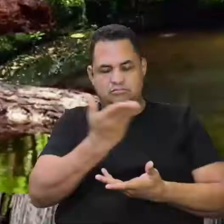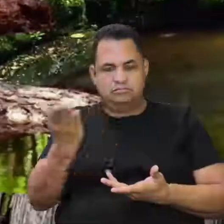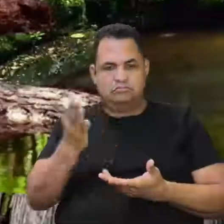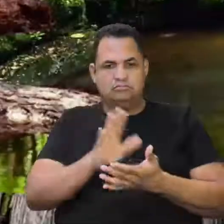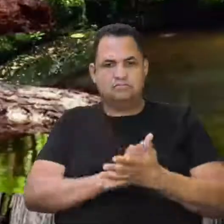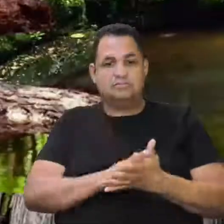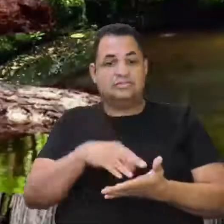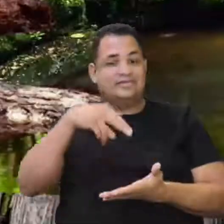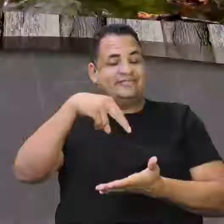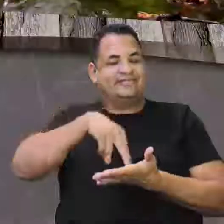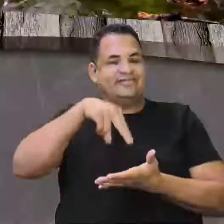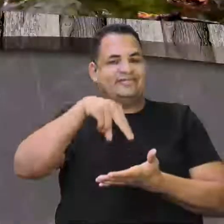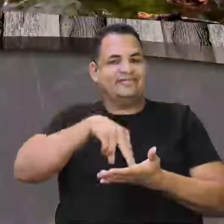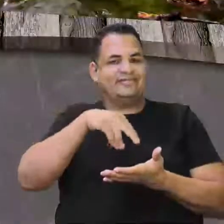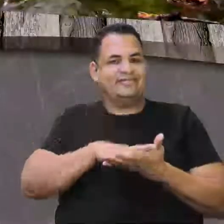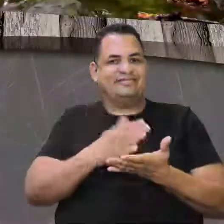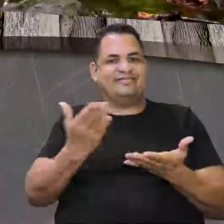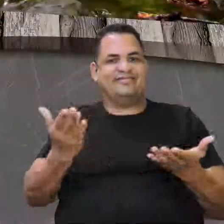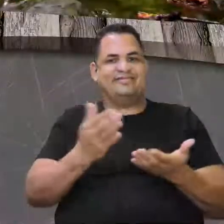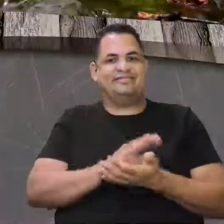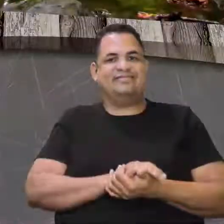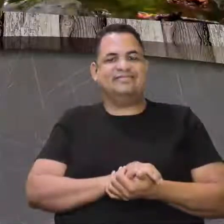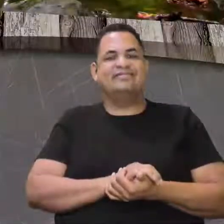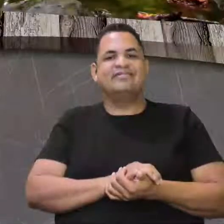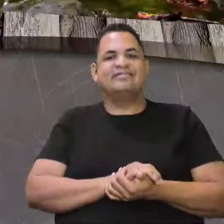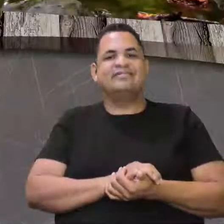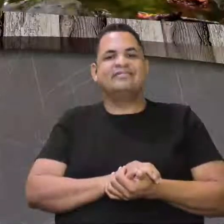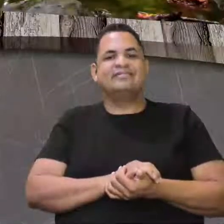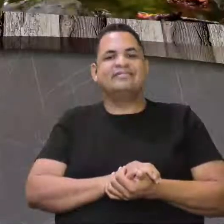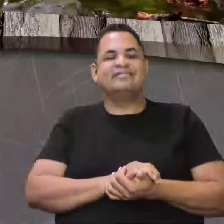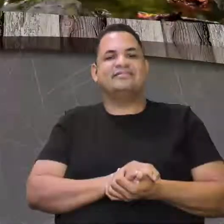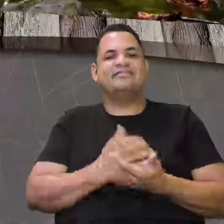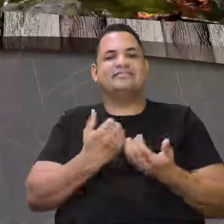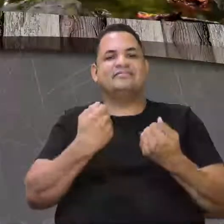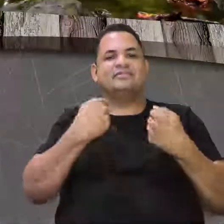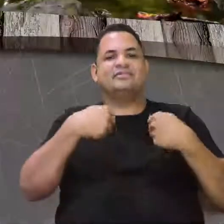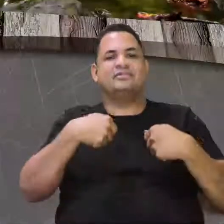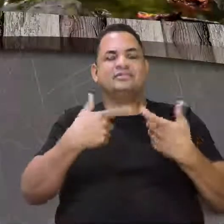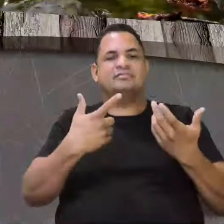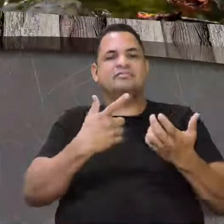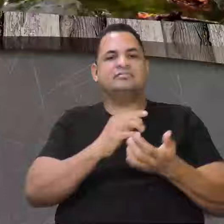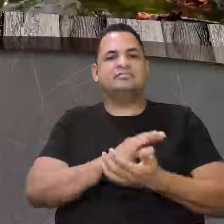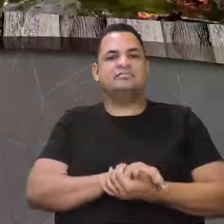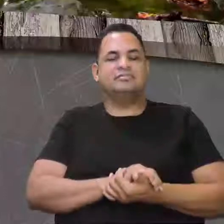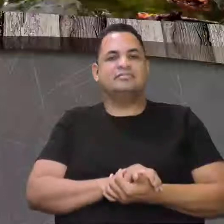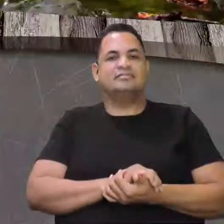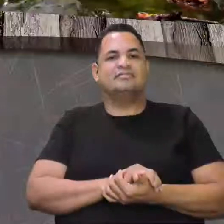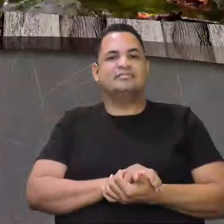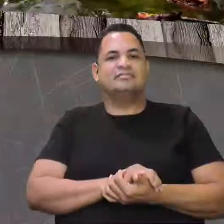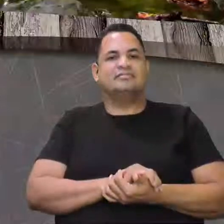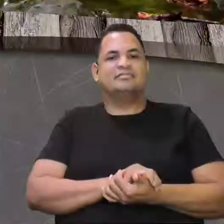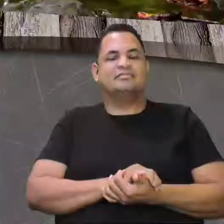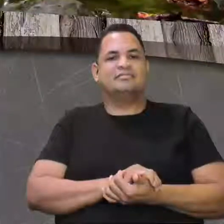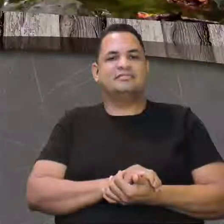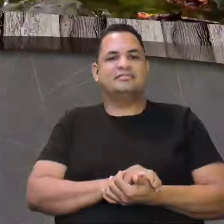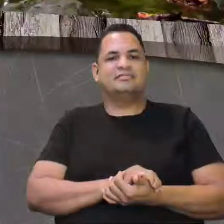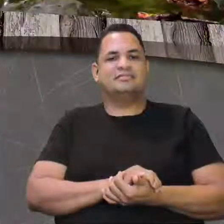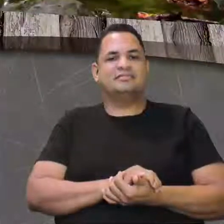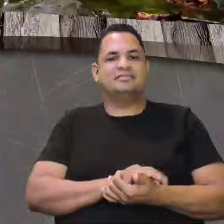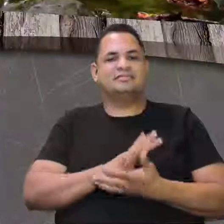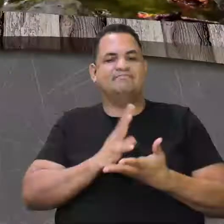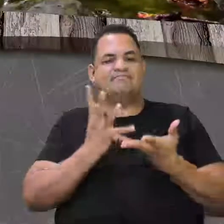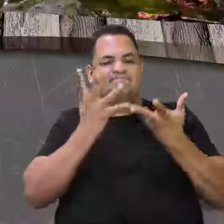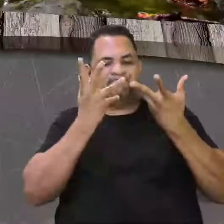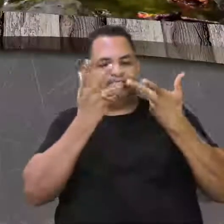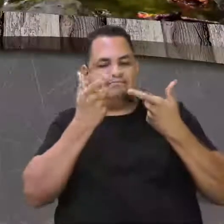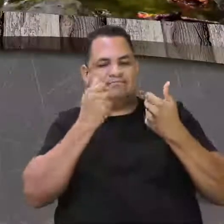ficar muito contente. Tá bom, prof. presencial? Podemos contar com sua parceria? Claro, né? Vocês são maravilhosos, maravilhosos. E a